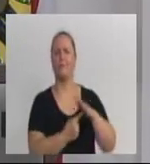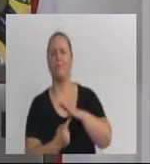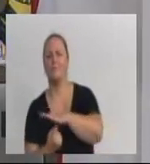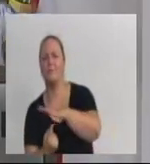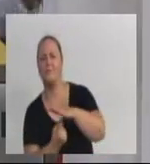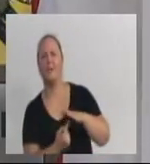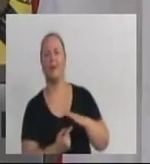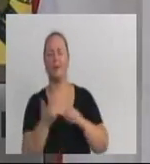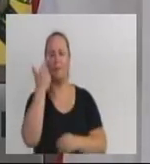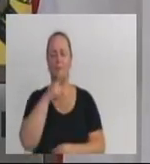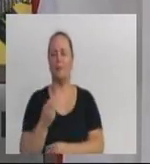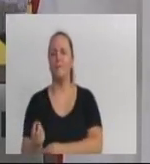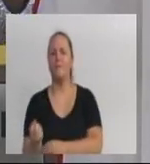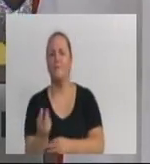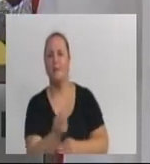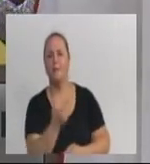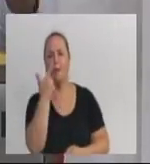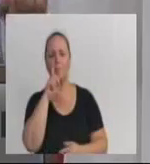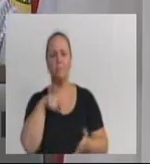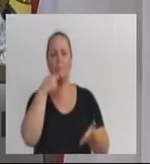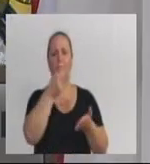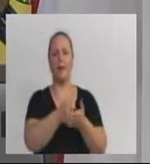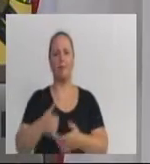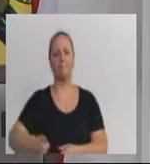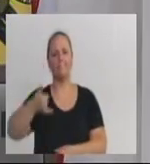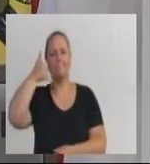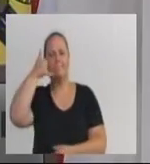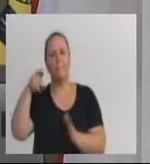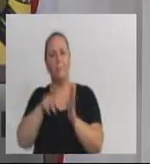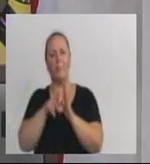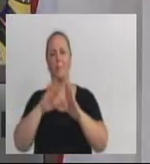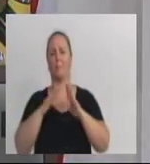para poder, inclusive, pagar telefone das escolas.